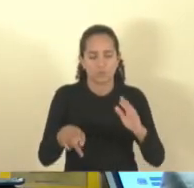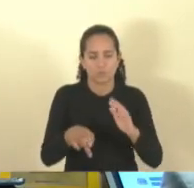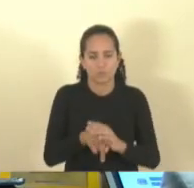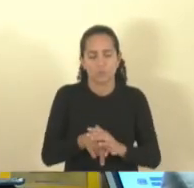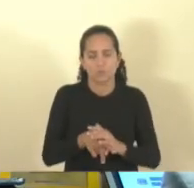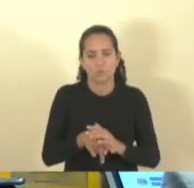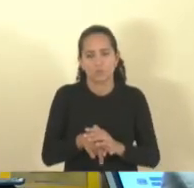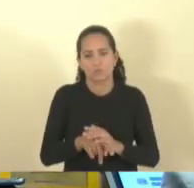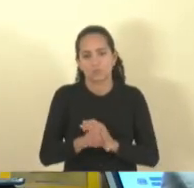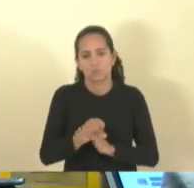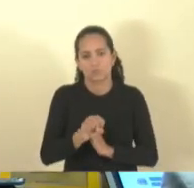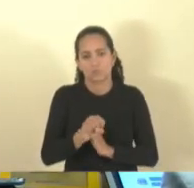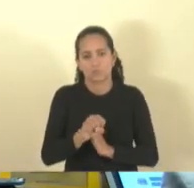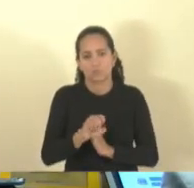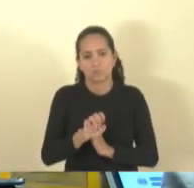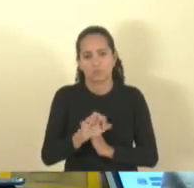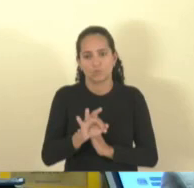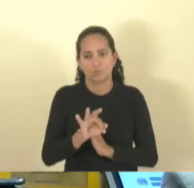Cefaz.